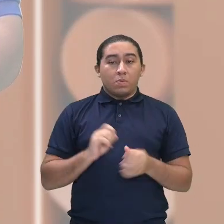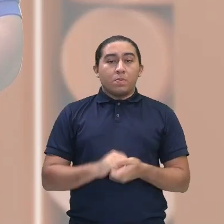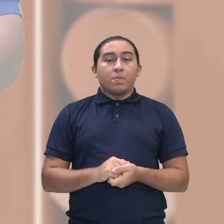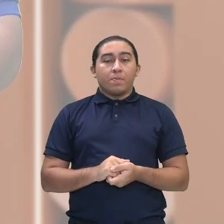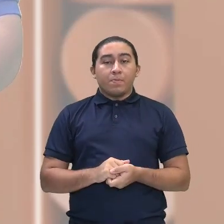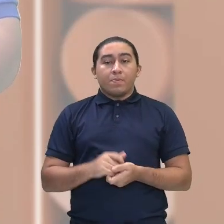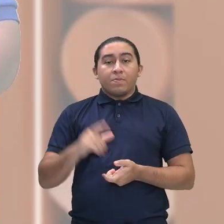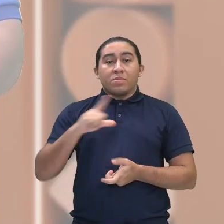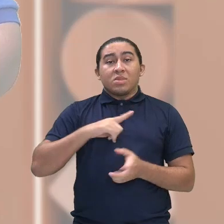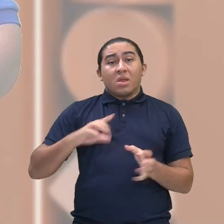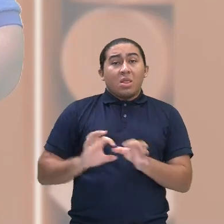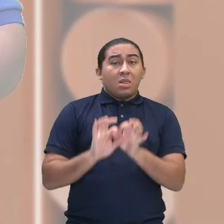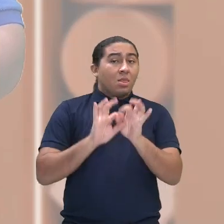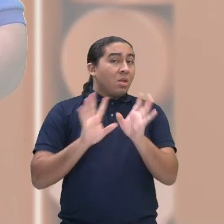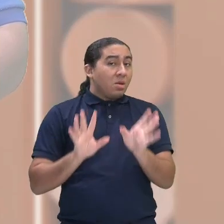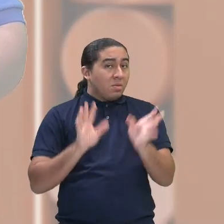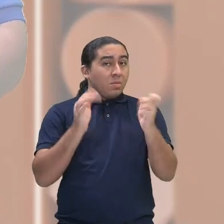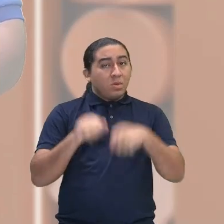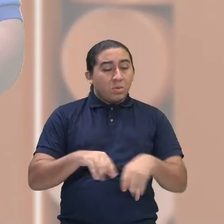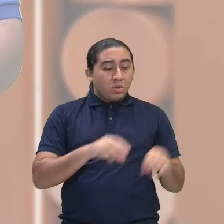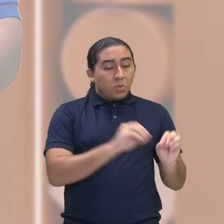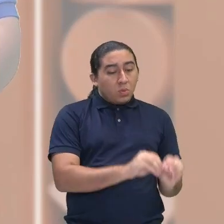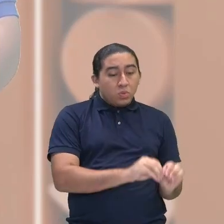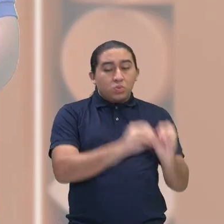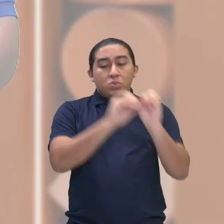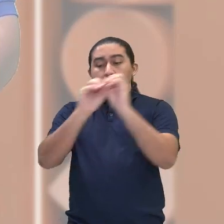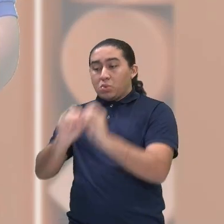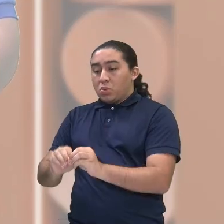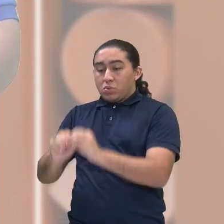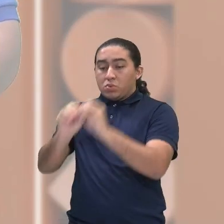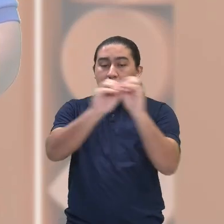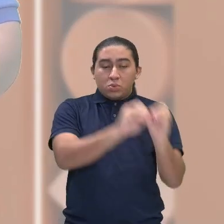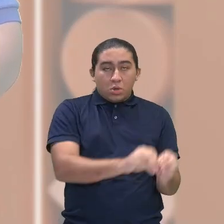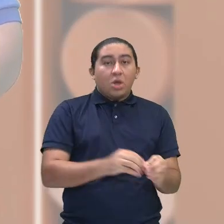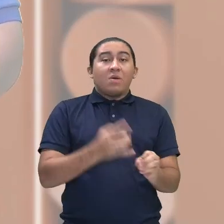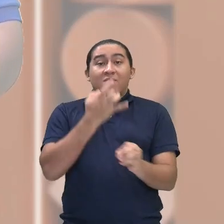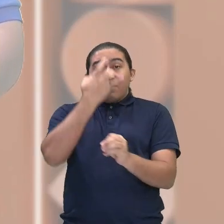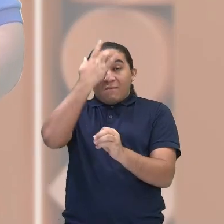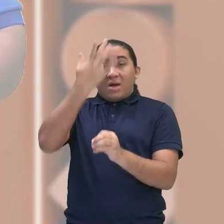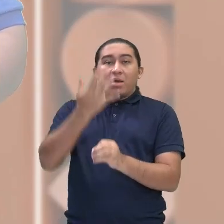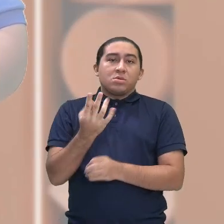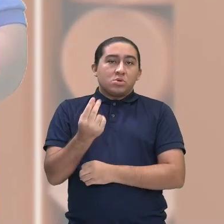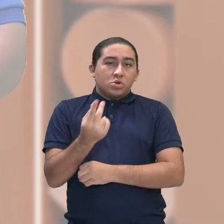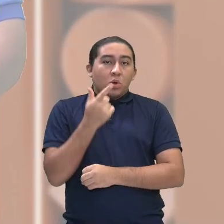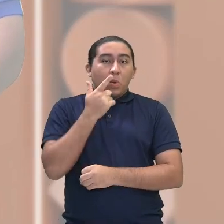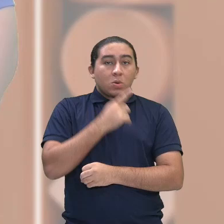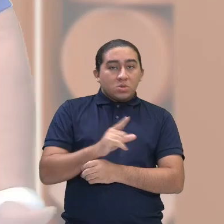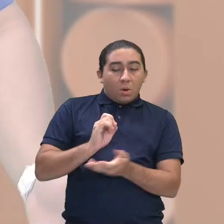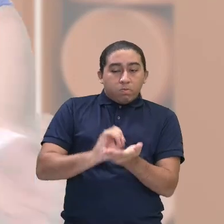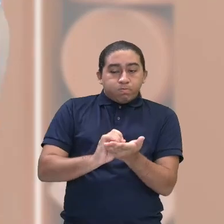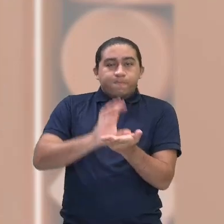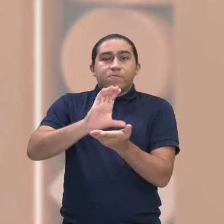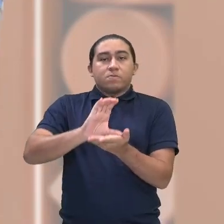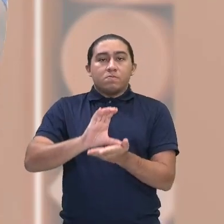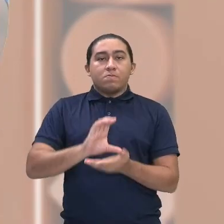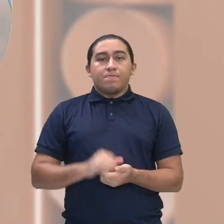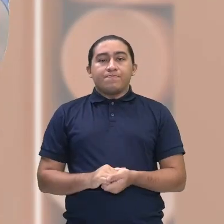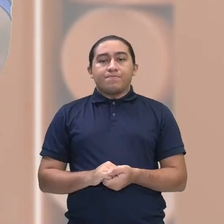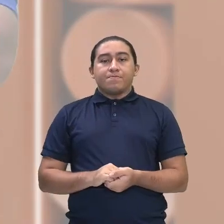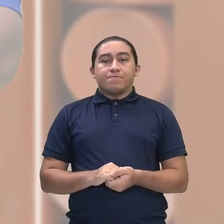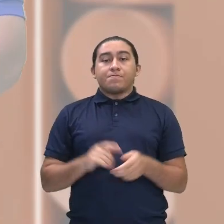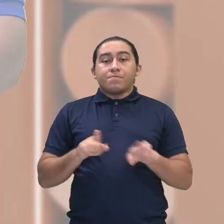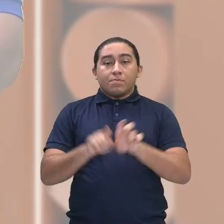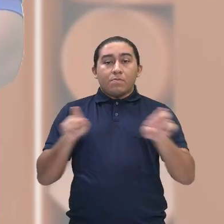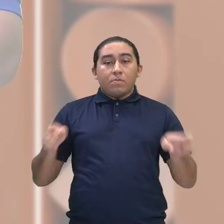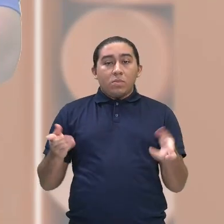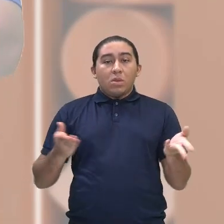uma livre passagem de um local para outro, facilitando o comércio e gerando mais lucro. Então, eles tinham um grande interesse nisso. Mas vamos ver, então, a